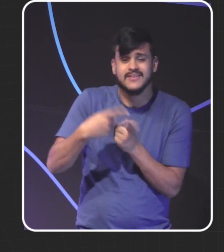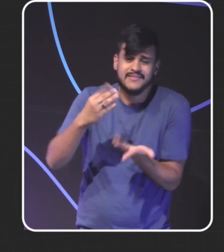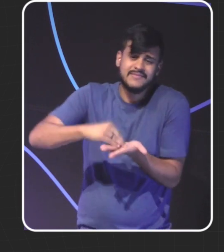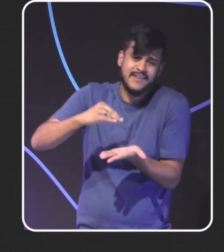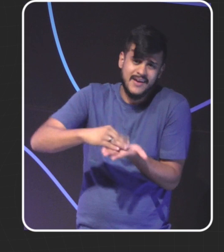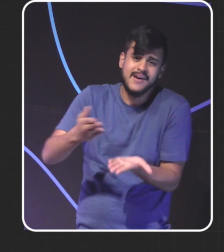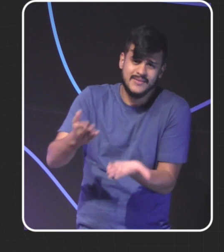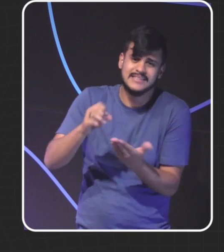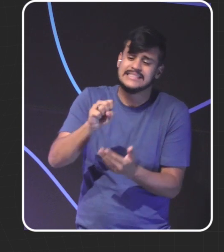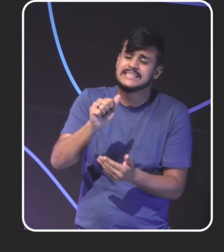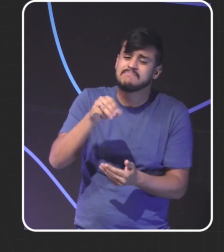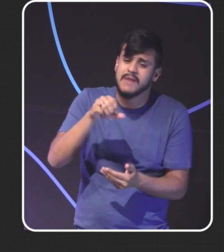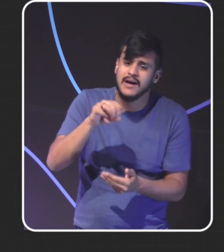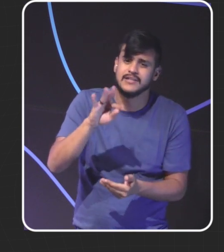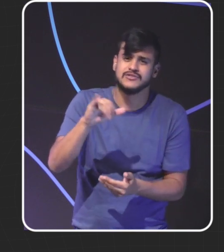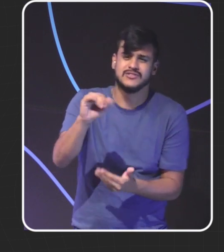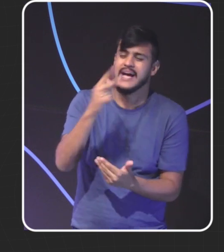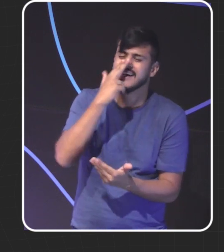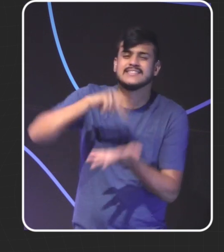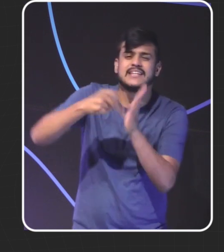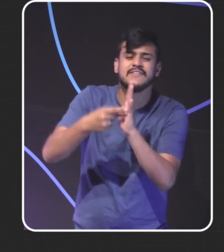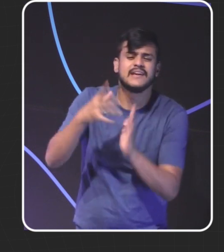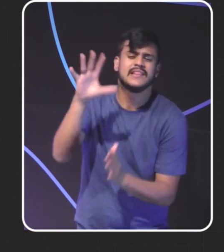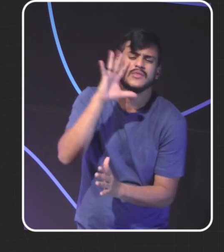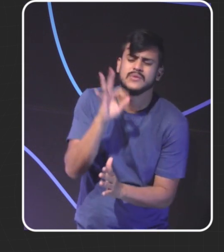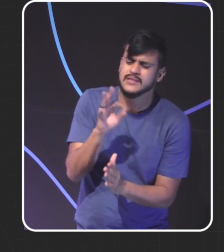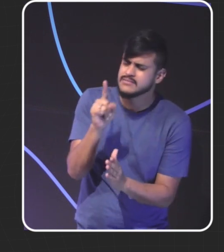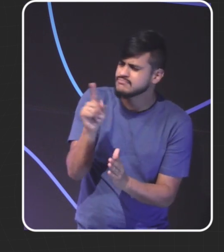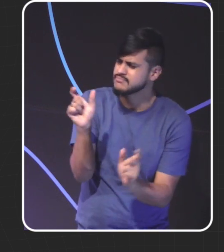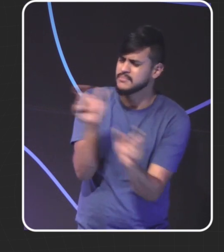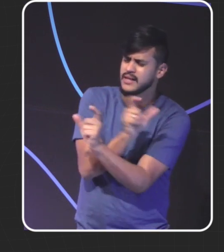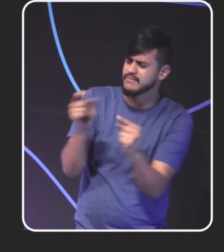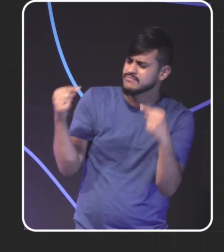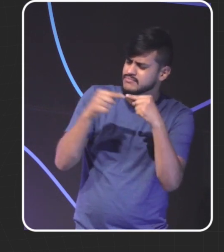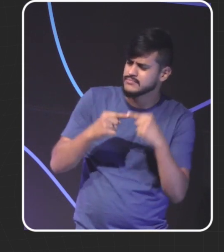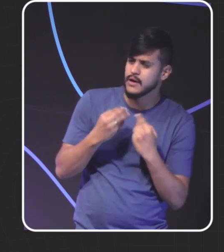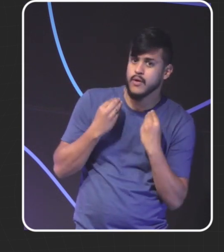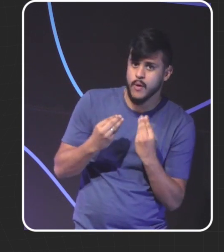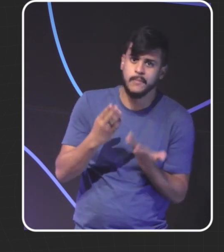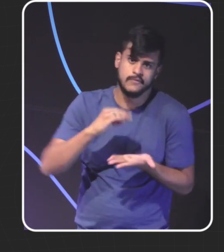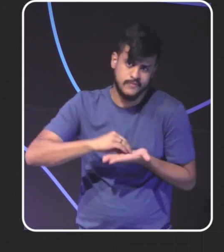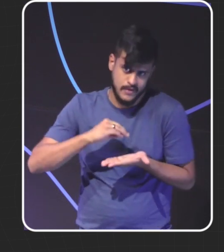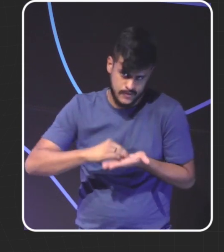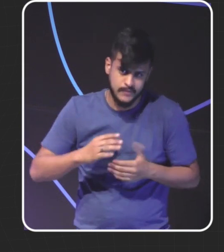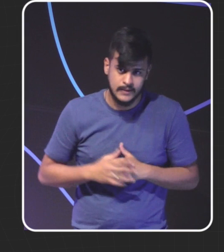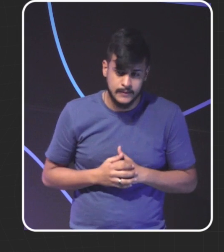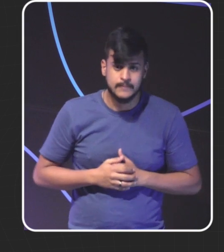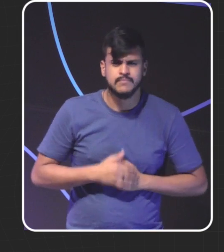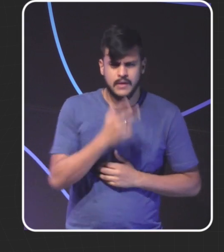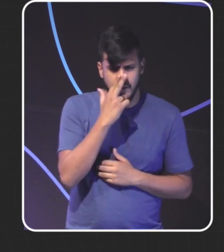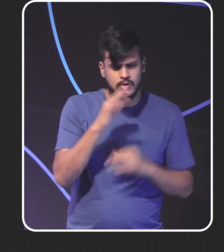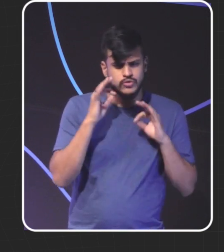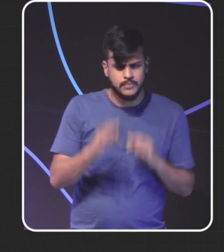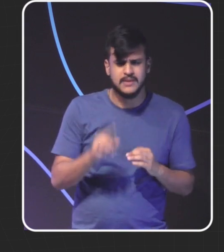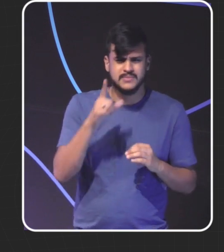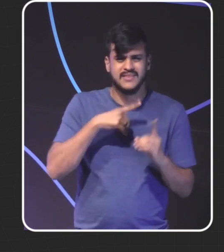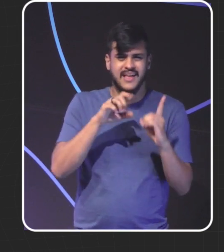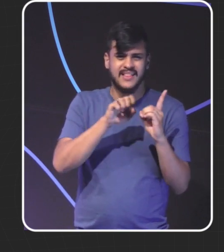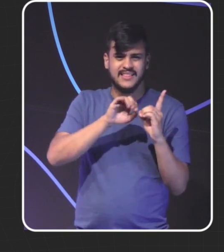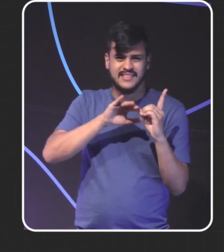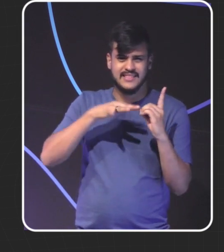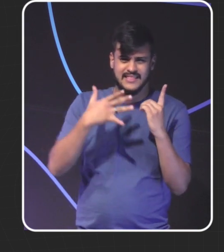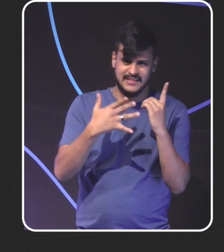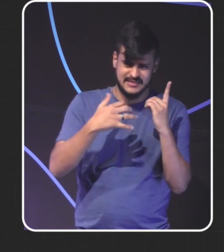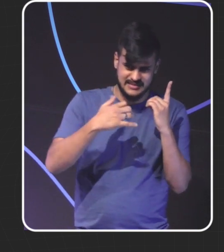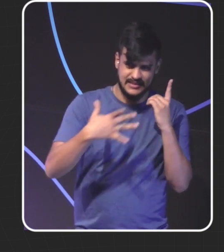né? Por falta Uhum. de compreensão da relação que eles têm, né? Eu acho que até foi no TDC, não lembro em que evento